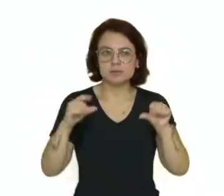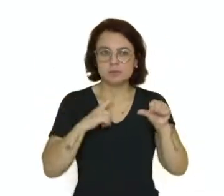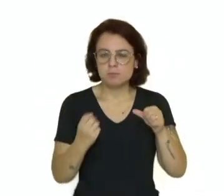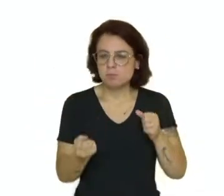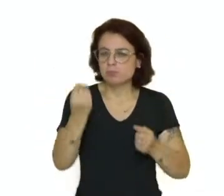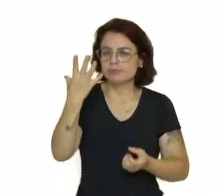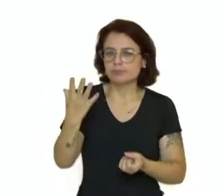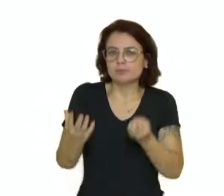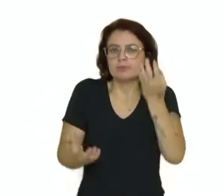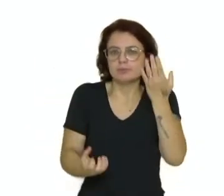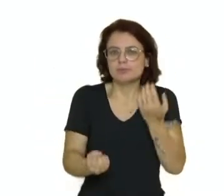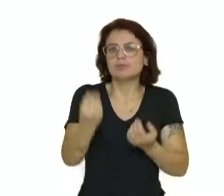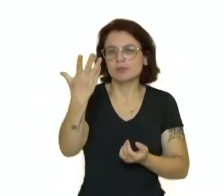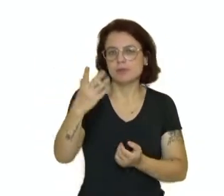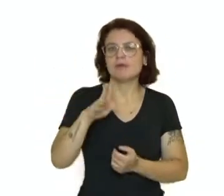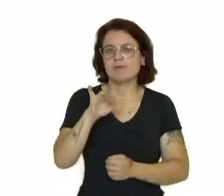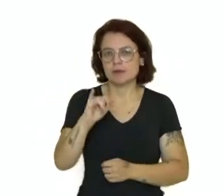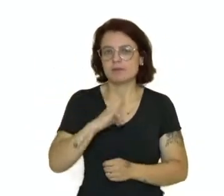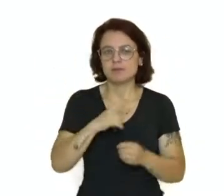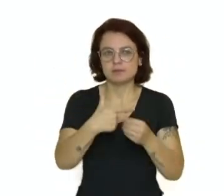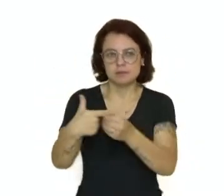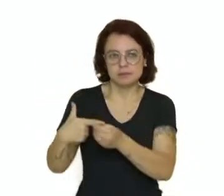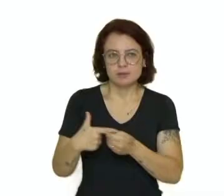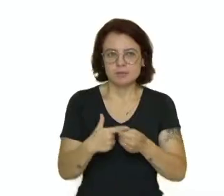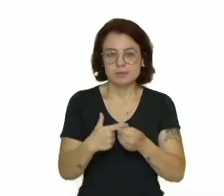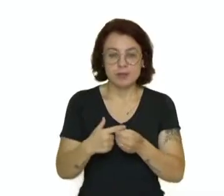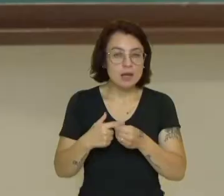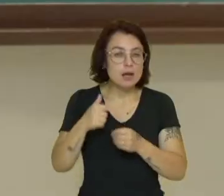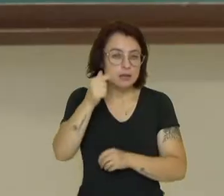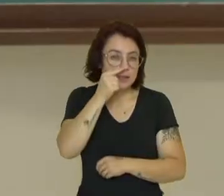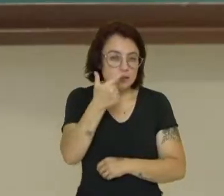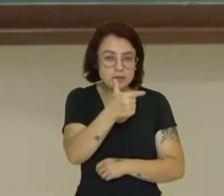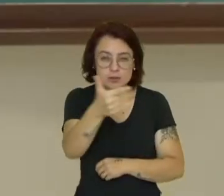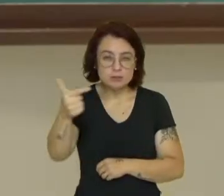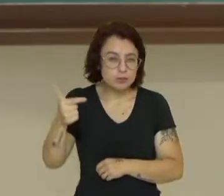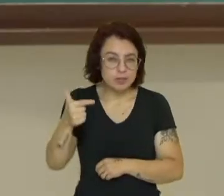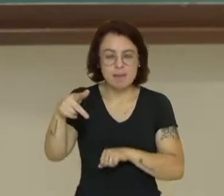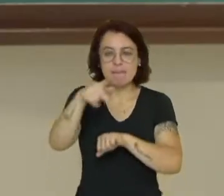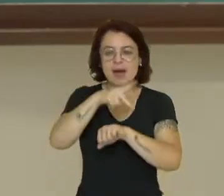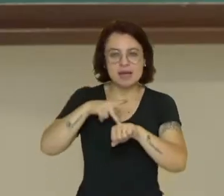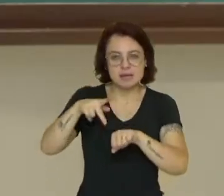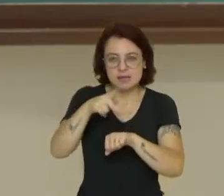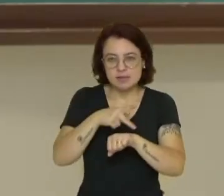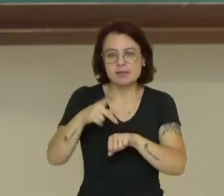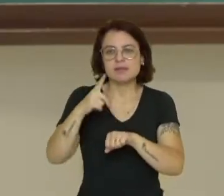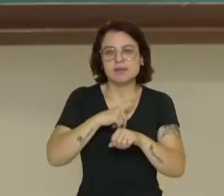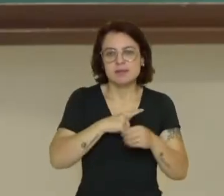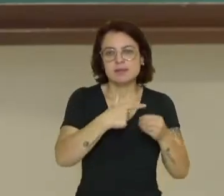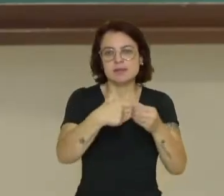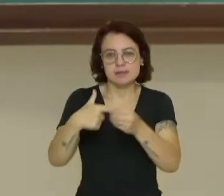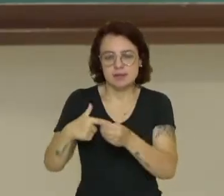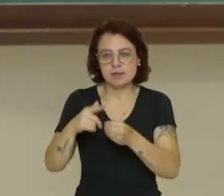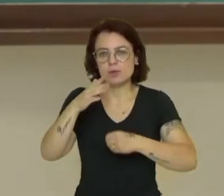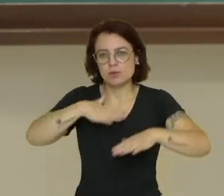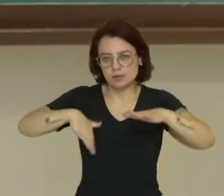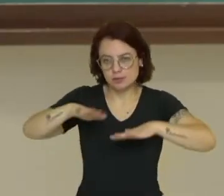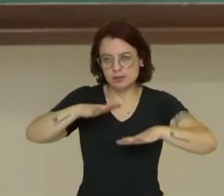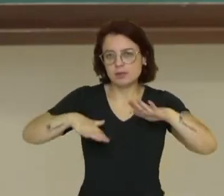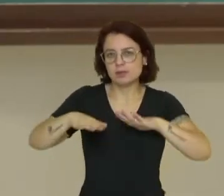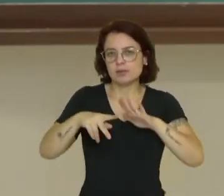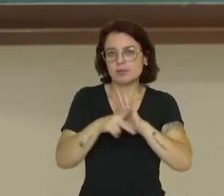lugares da Grécia. Então a Grécia não era um país onde tinha cidades que eram organizadas pelo